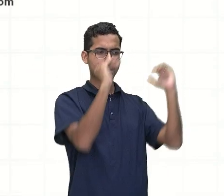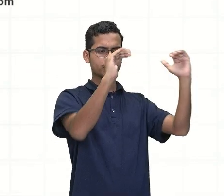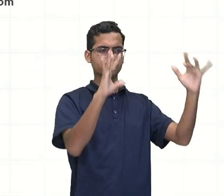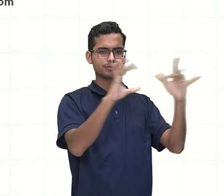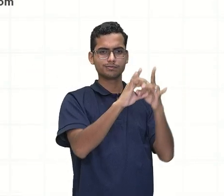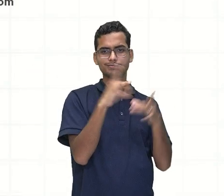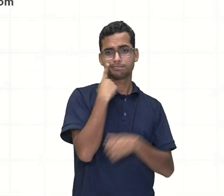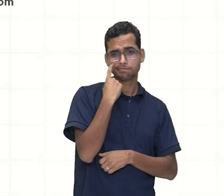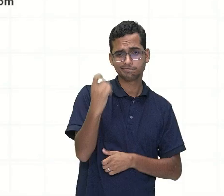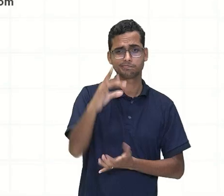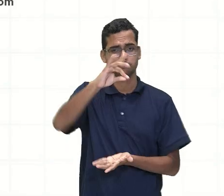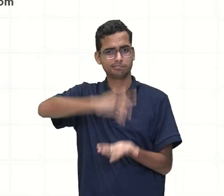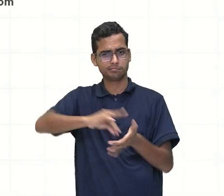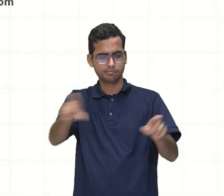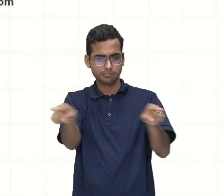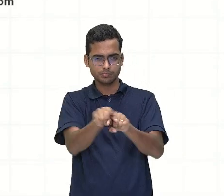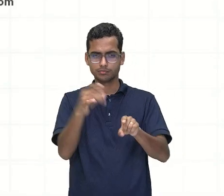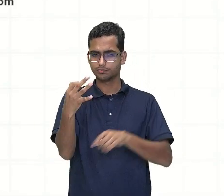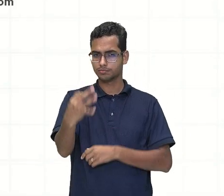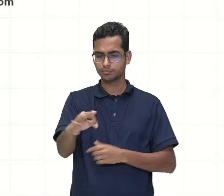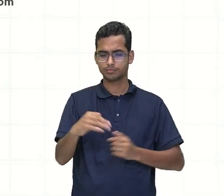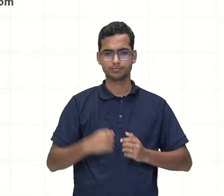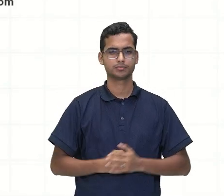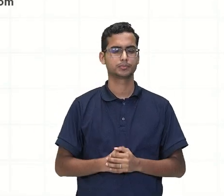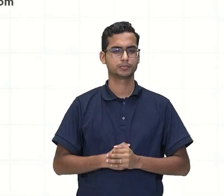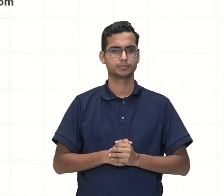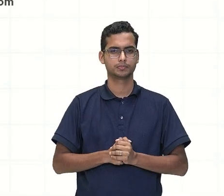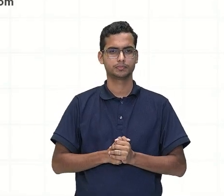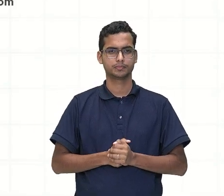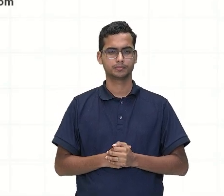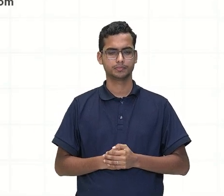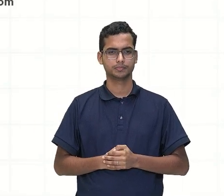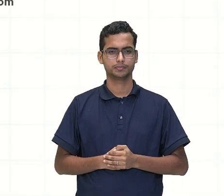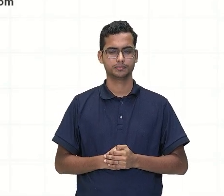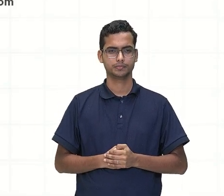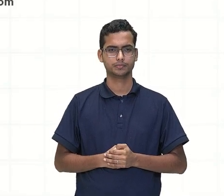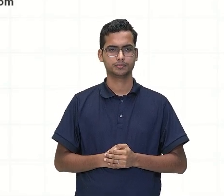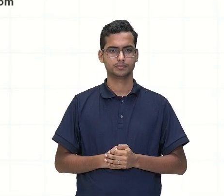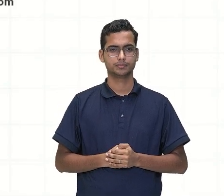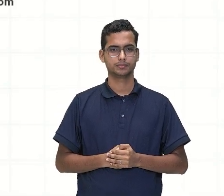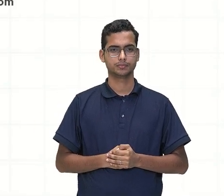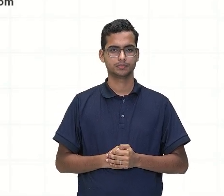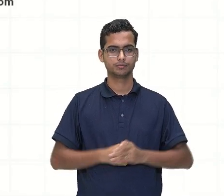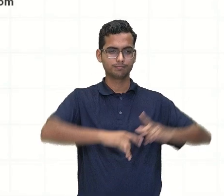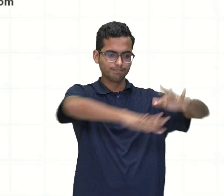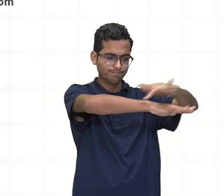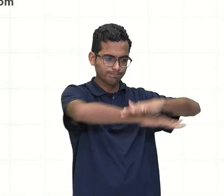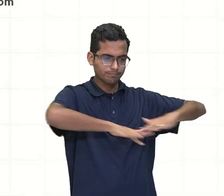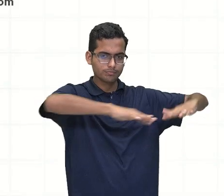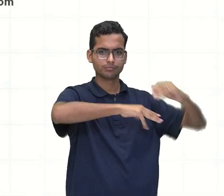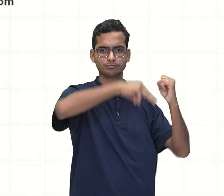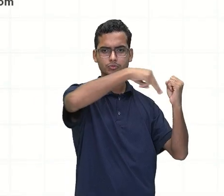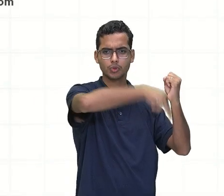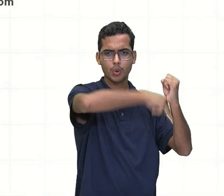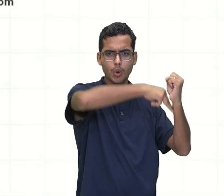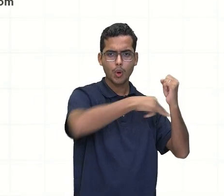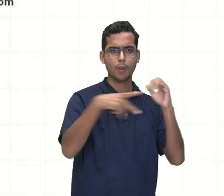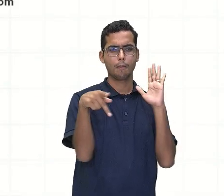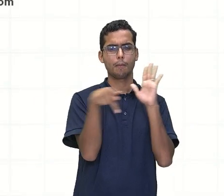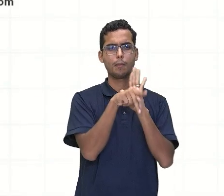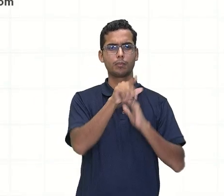interessantes. Um que seria de mística, que pegamos aí do